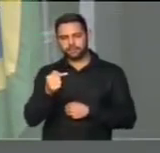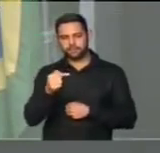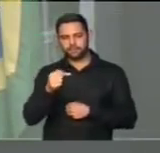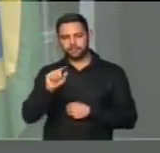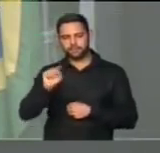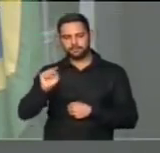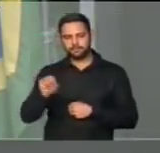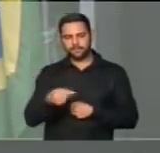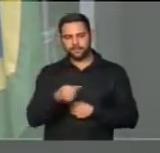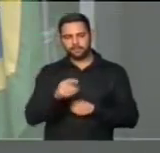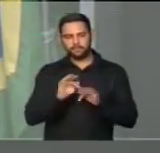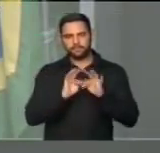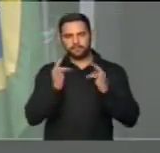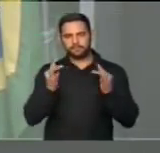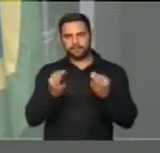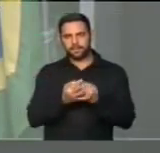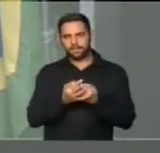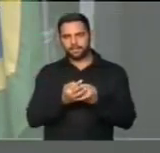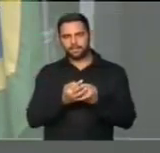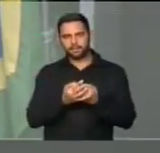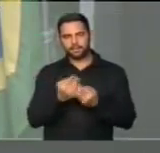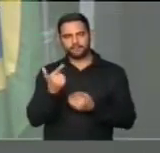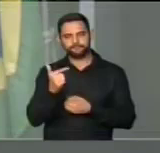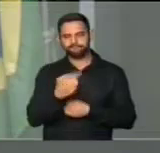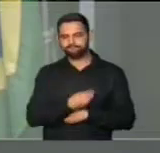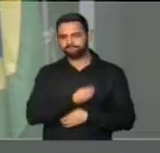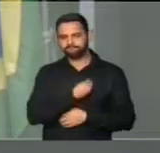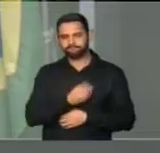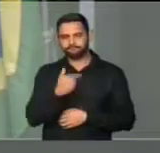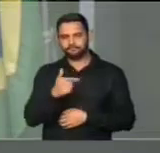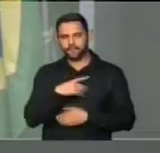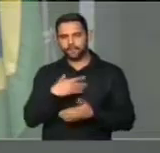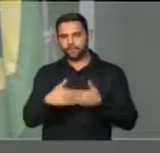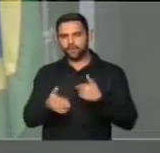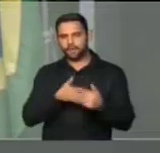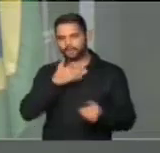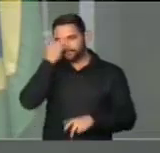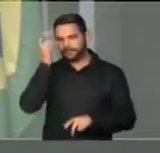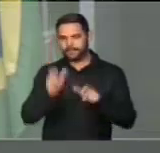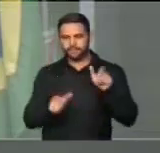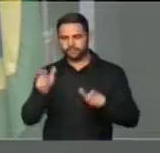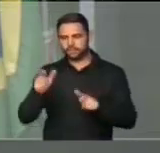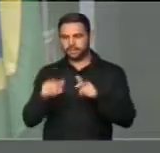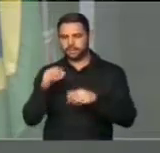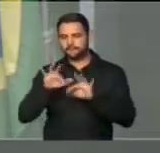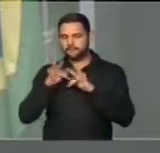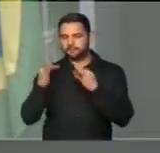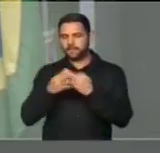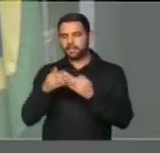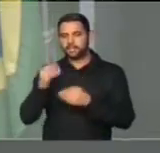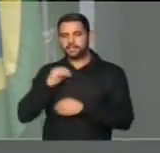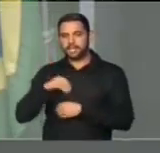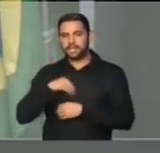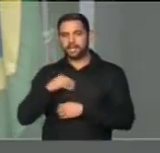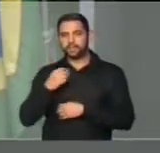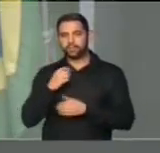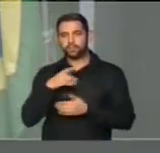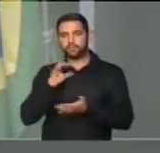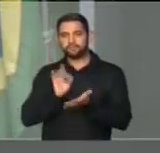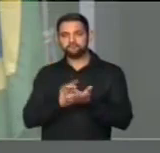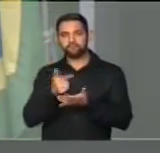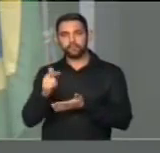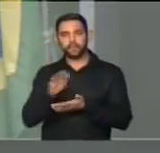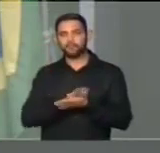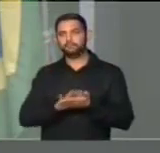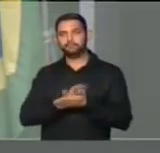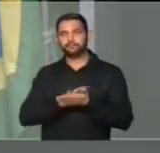770 mil famílias que não possuem qualquer membro ganhando rendimento de trabalho formal ou informal.